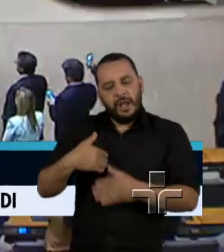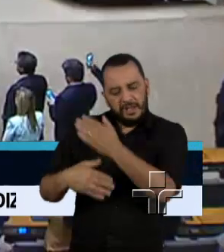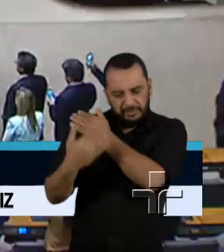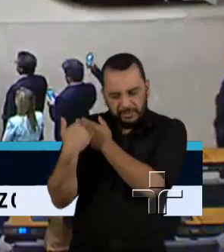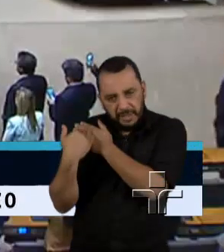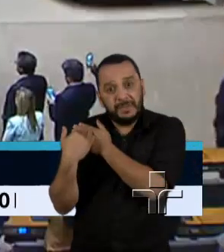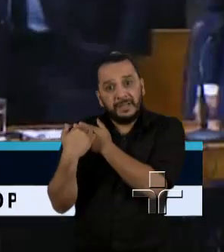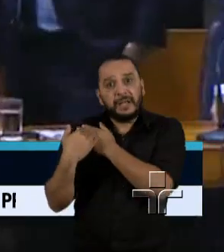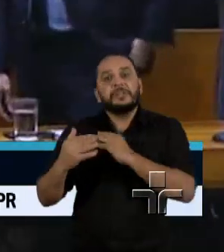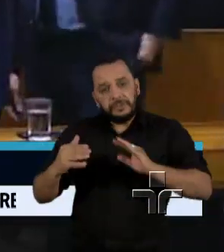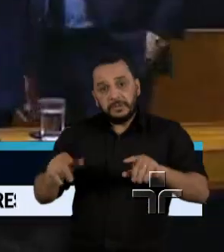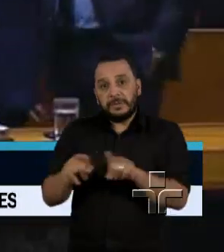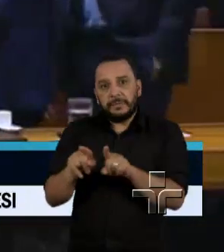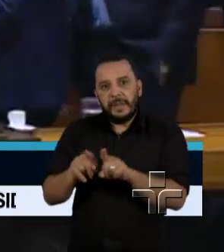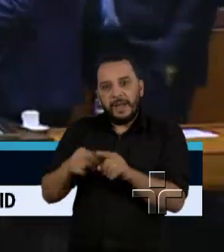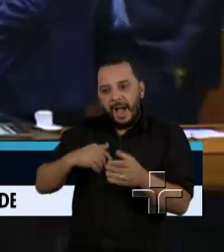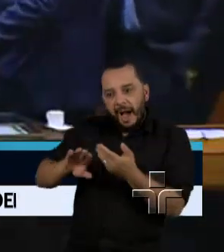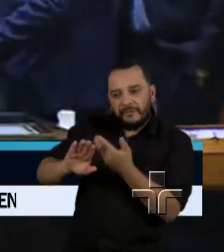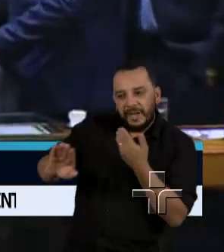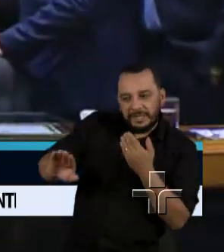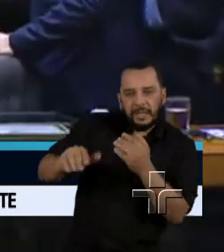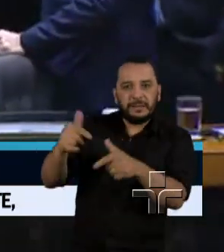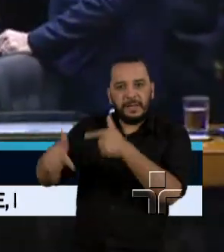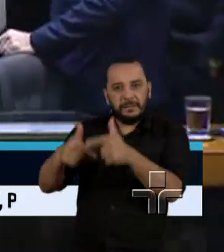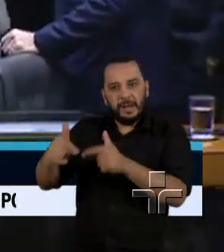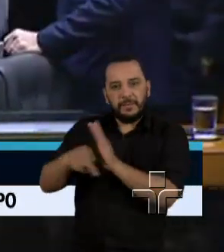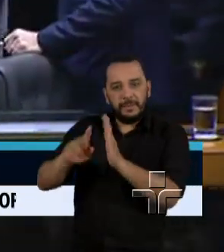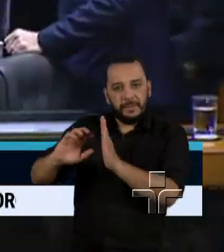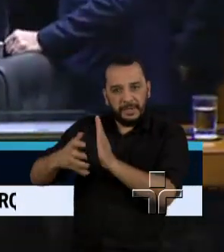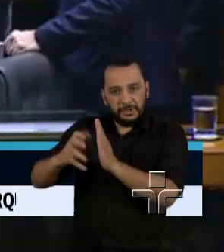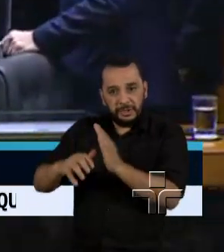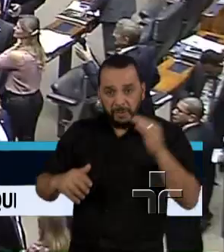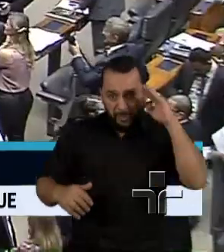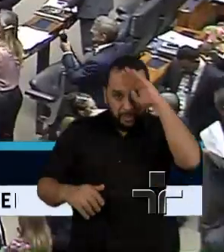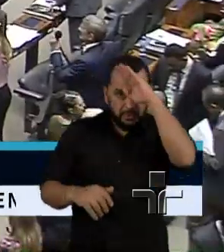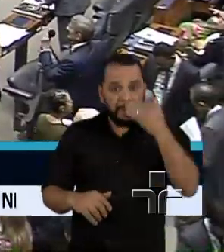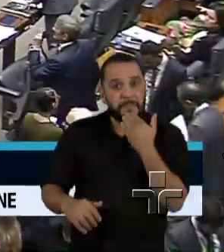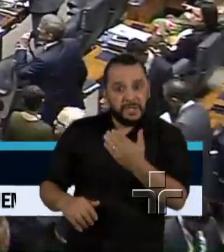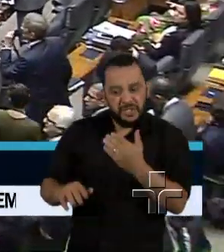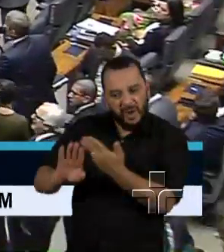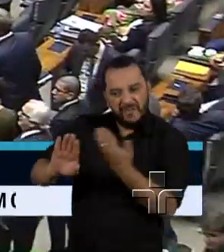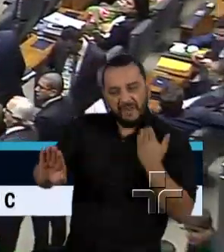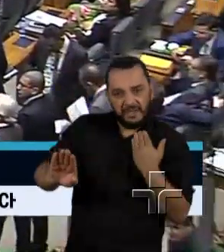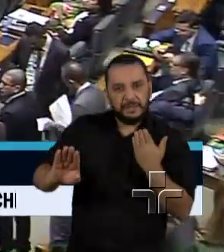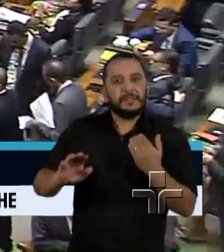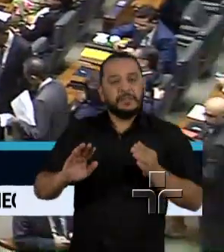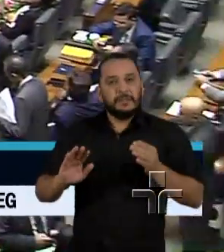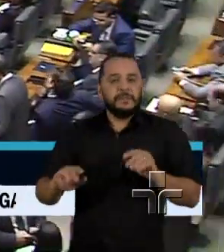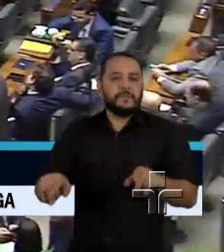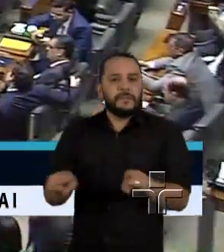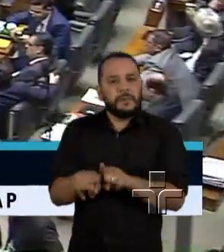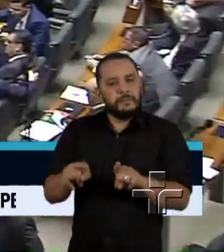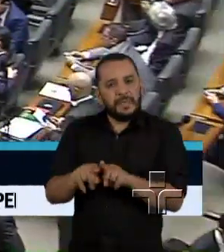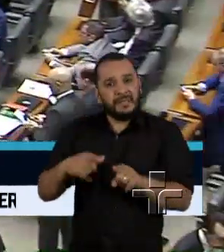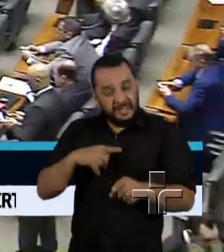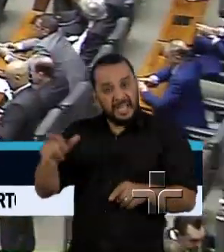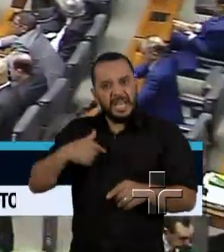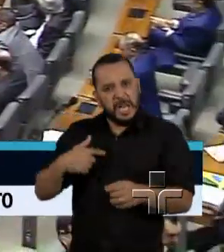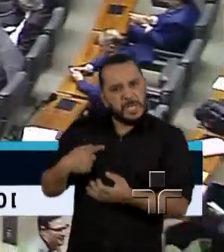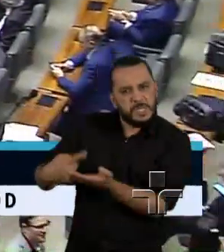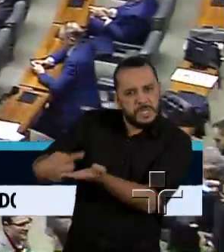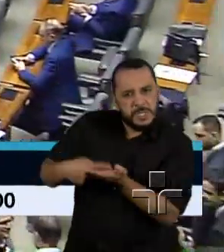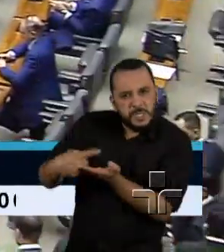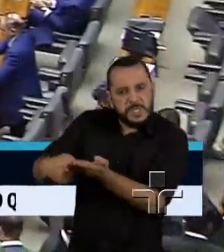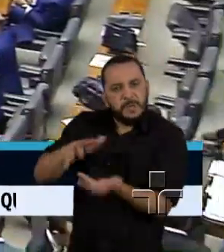ser expulso, foi afastado das atividades partidárias a pedido de Bolsonaro. A medida levou um dos mais ativos articuladores